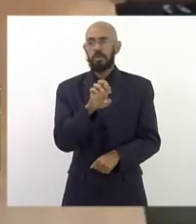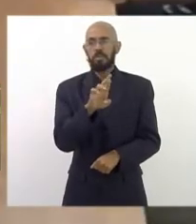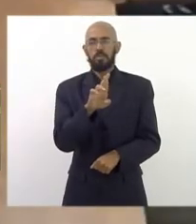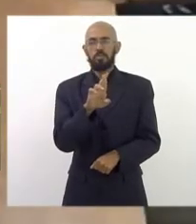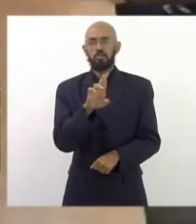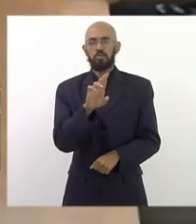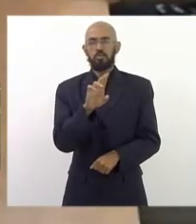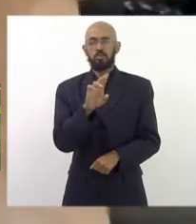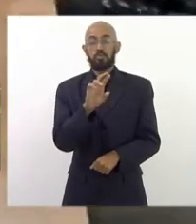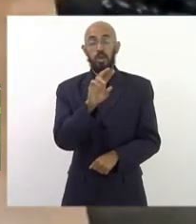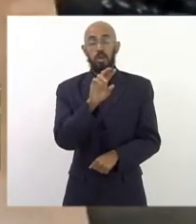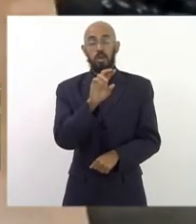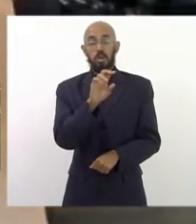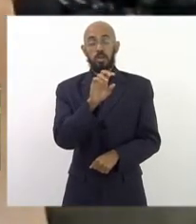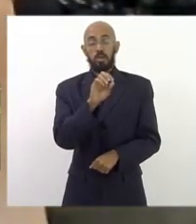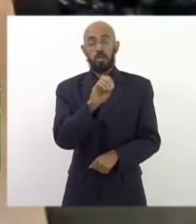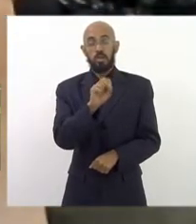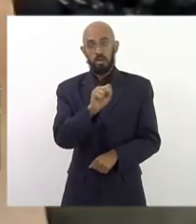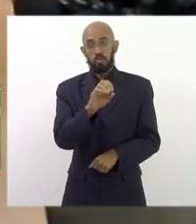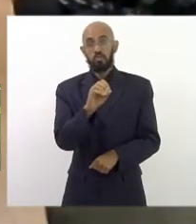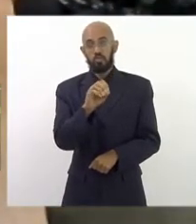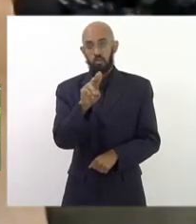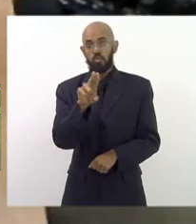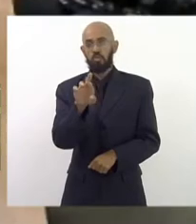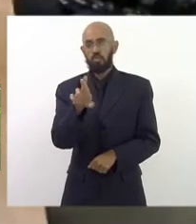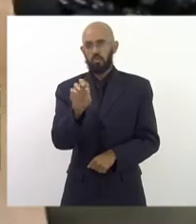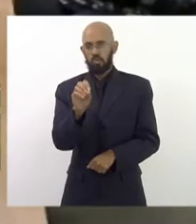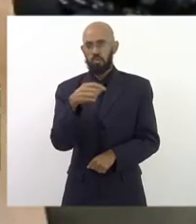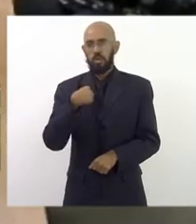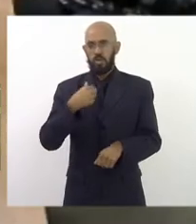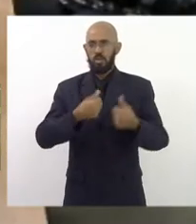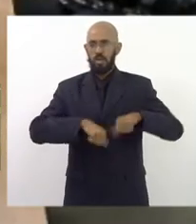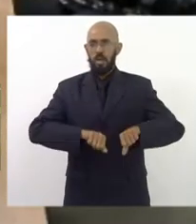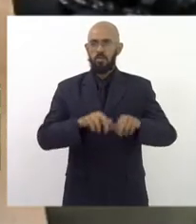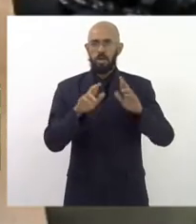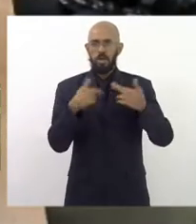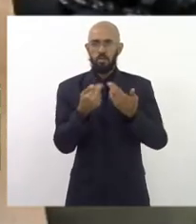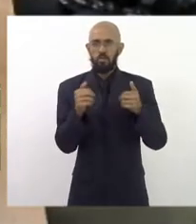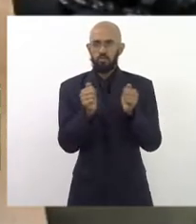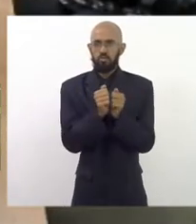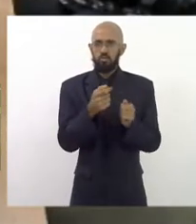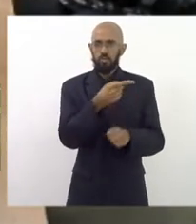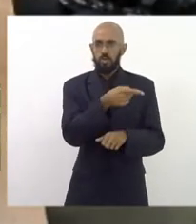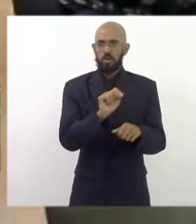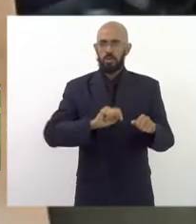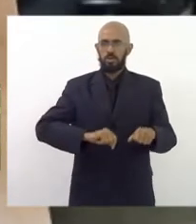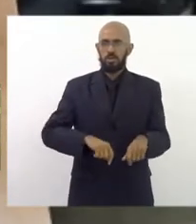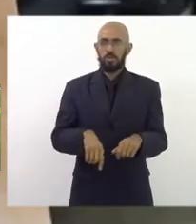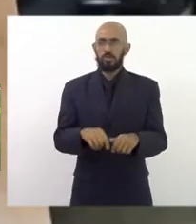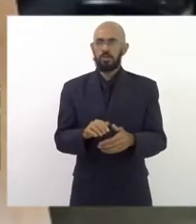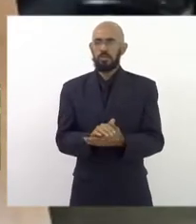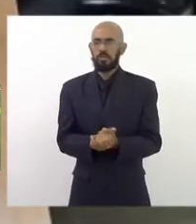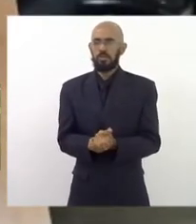Eu estava em reunião aqui com ele para ir passando, ele foi para uma outra reunião. O governador